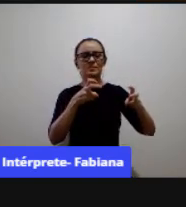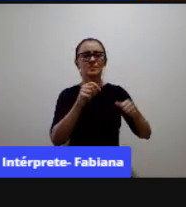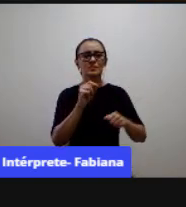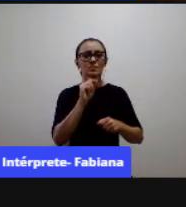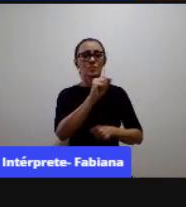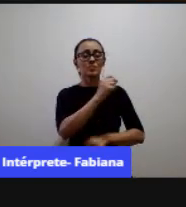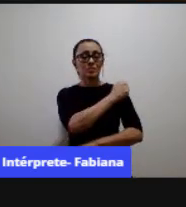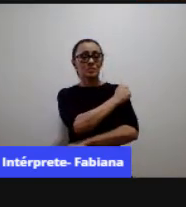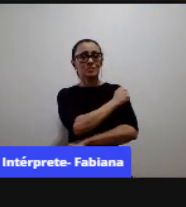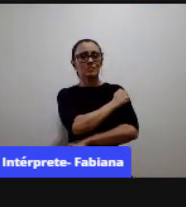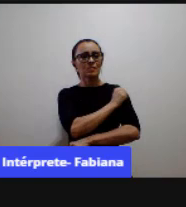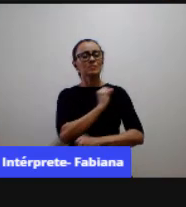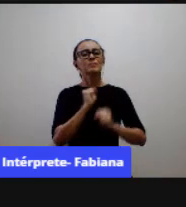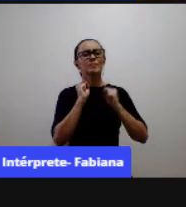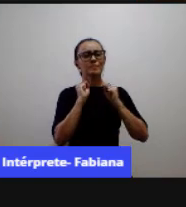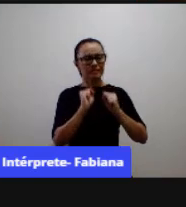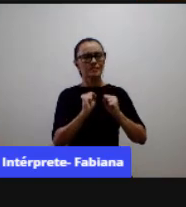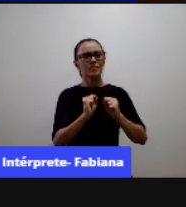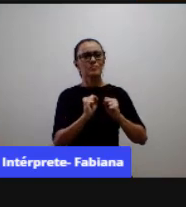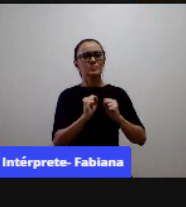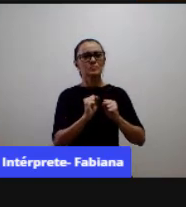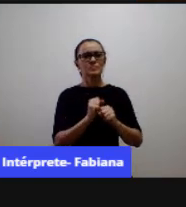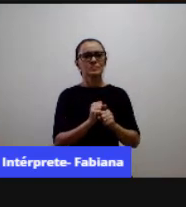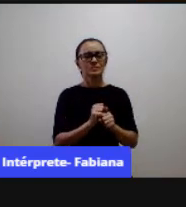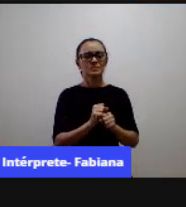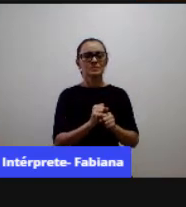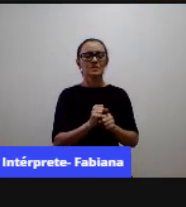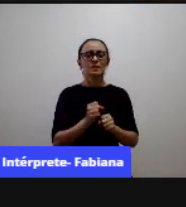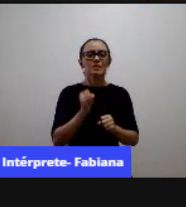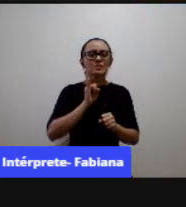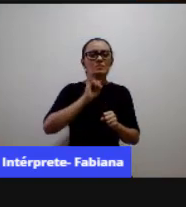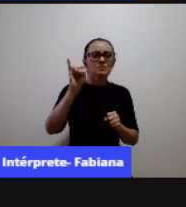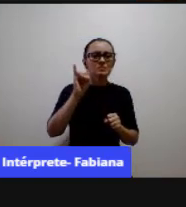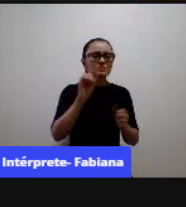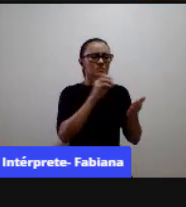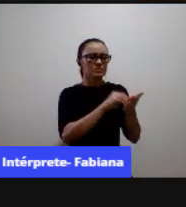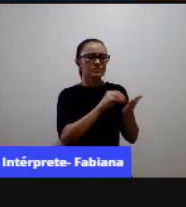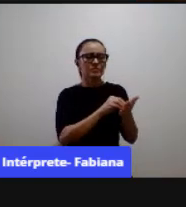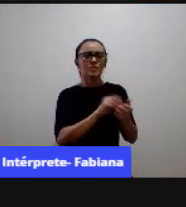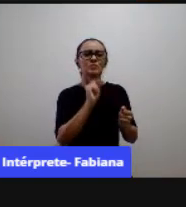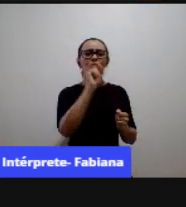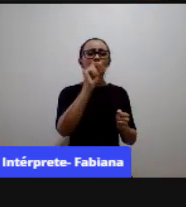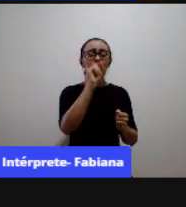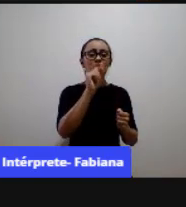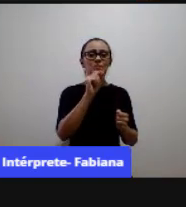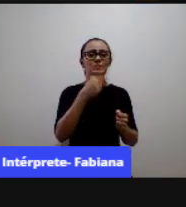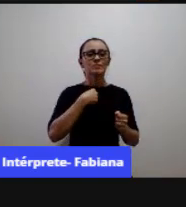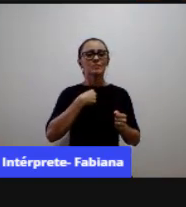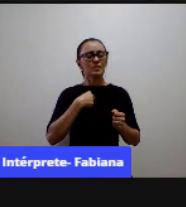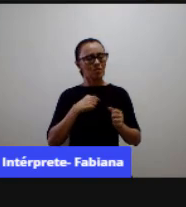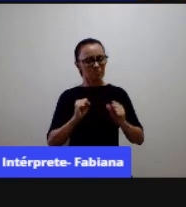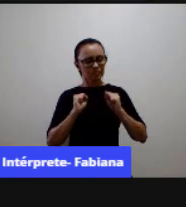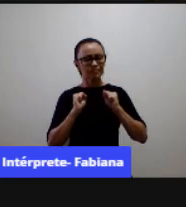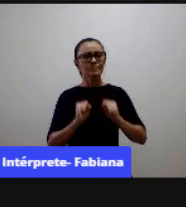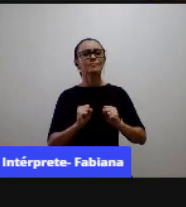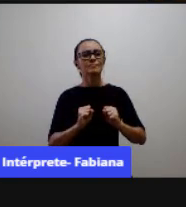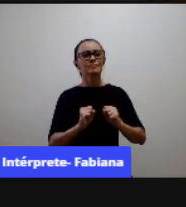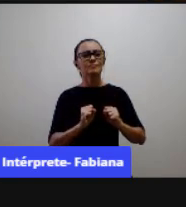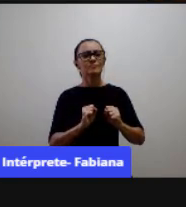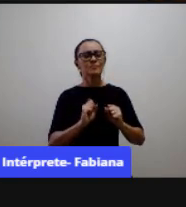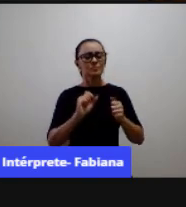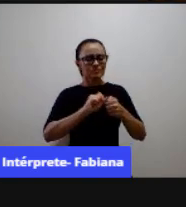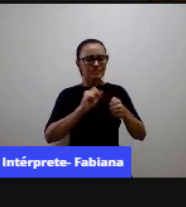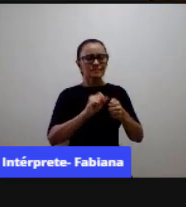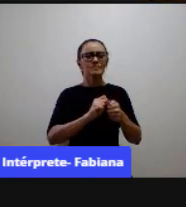pontos fortes, seus pontos fracos. Você precisa enxergar ali o que é necessário